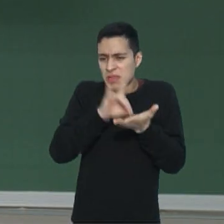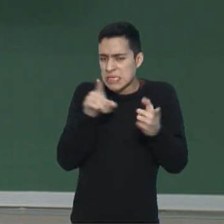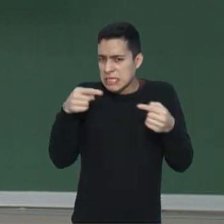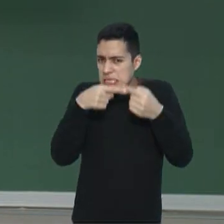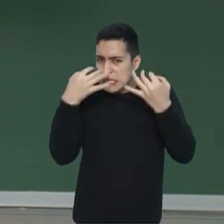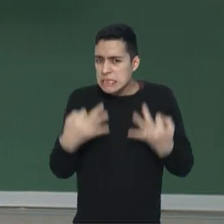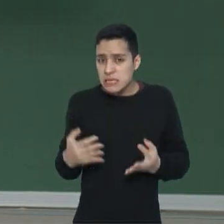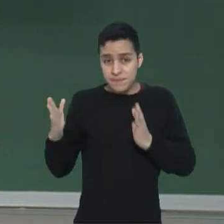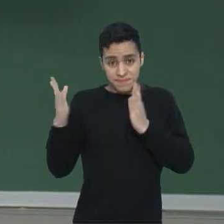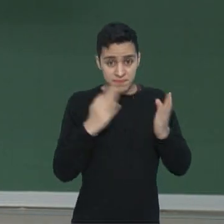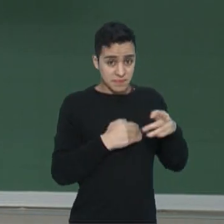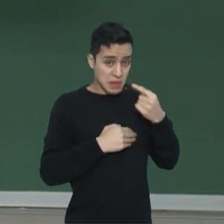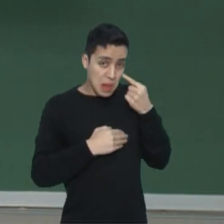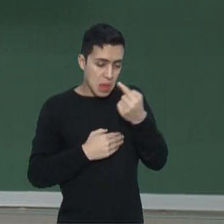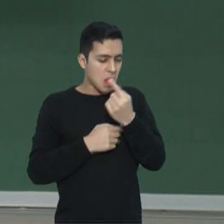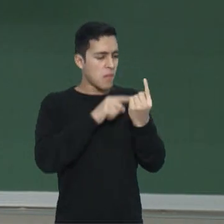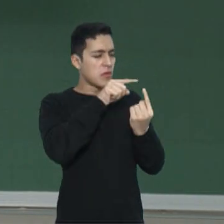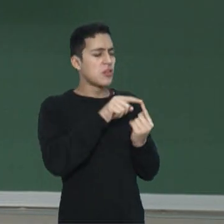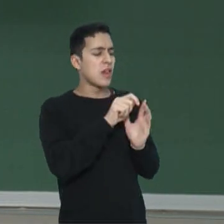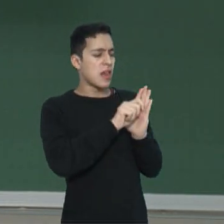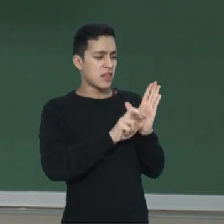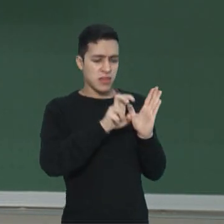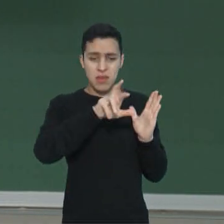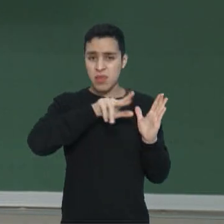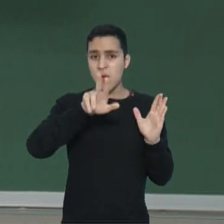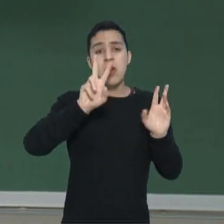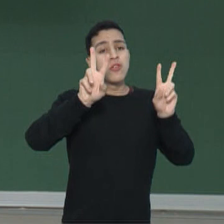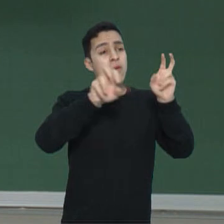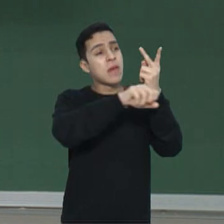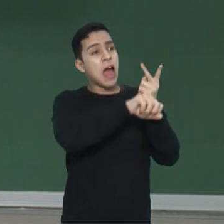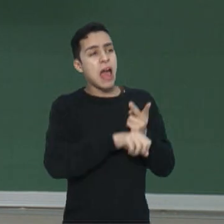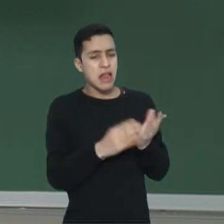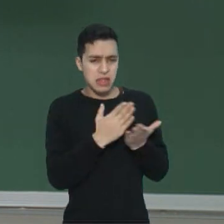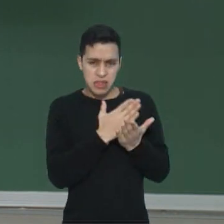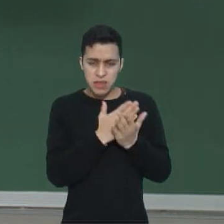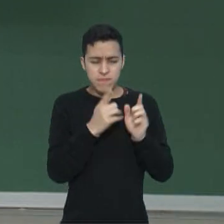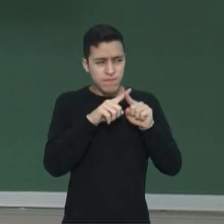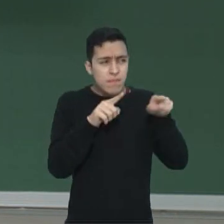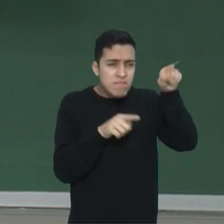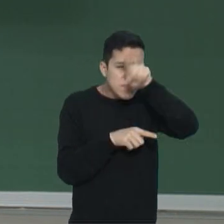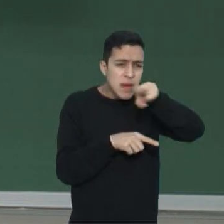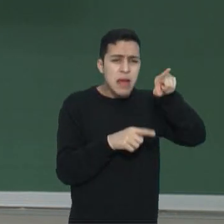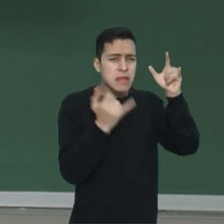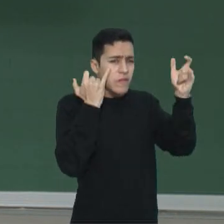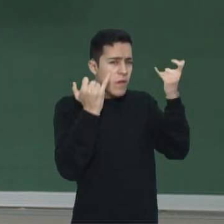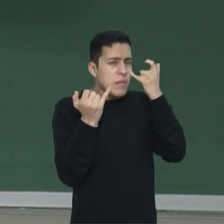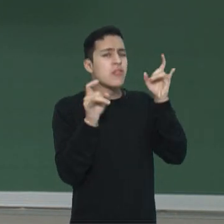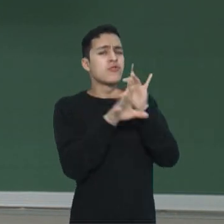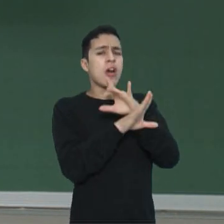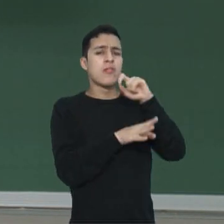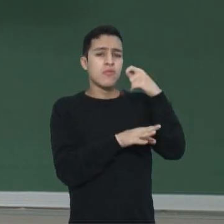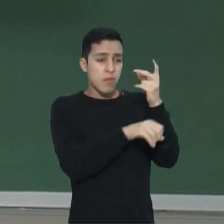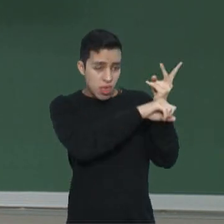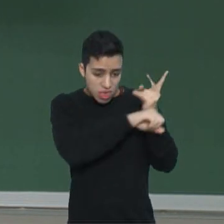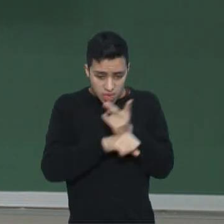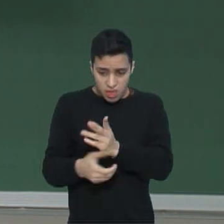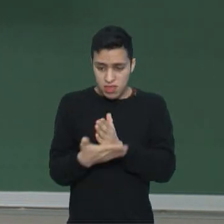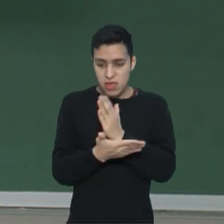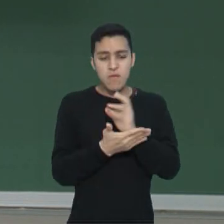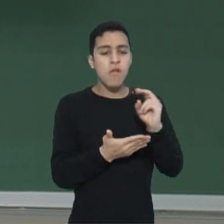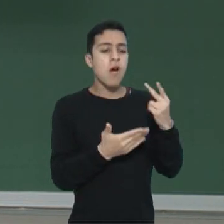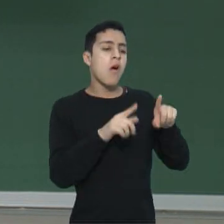O objetivo desse artigo 5º não é falar sobre o empréstimo, mas tem uma informação sobre emprestar os livros ou os